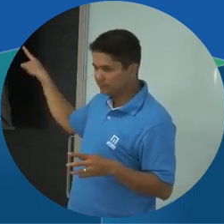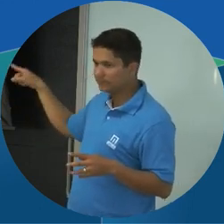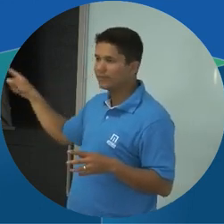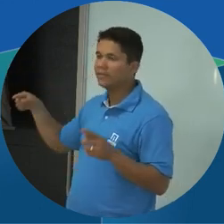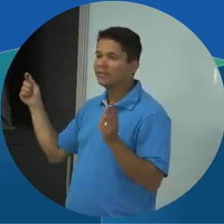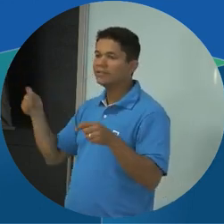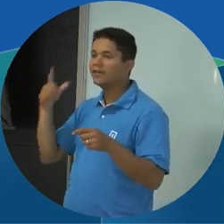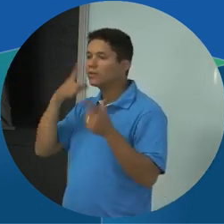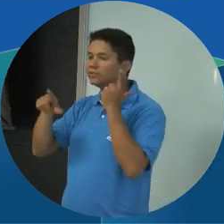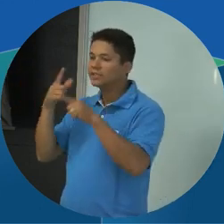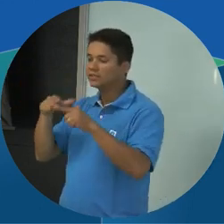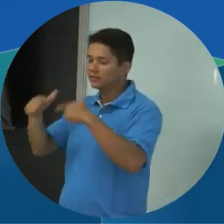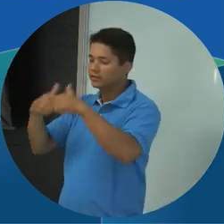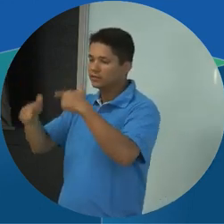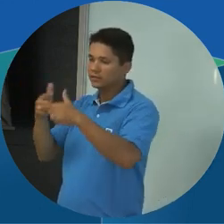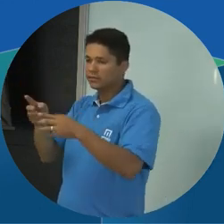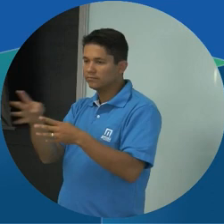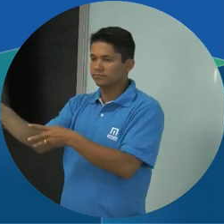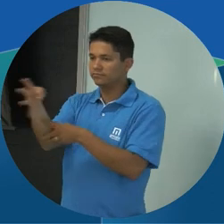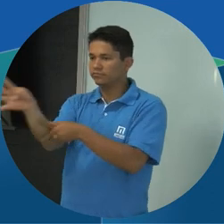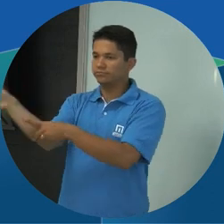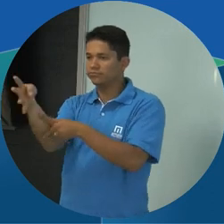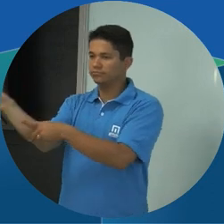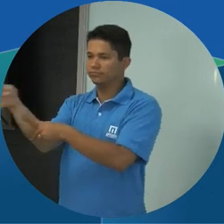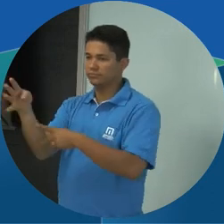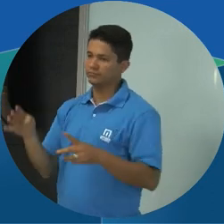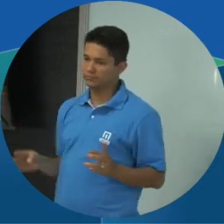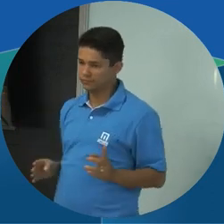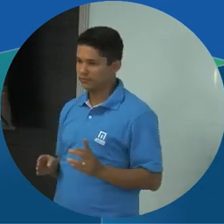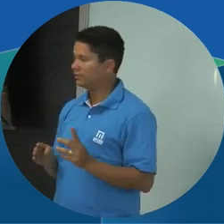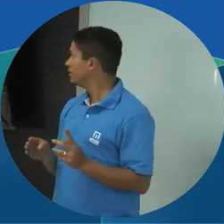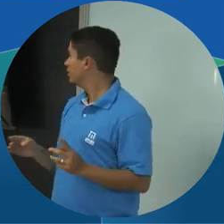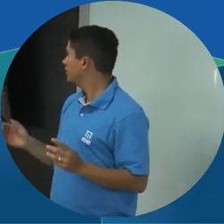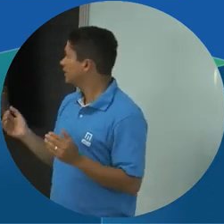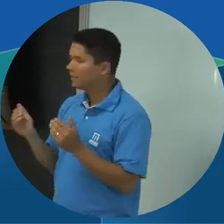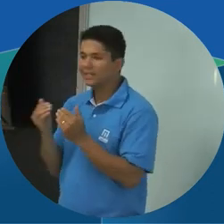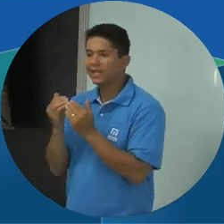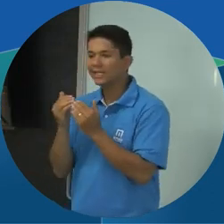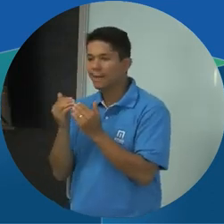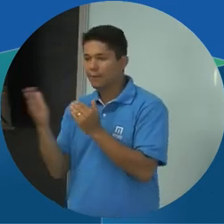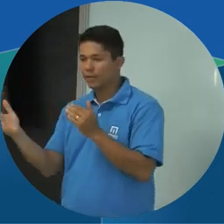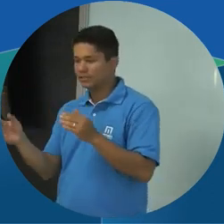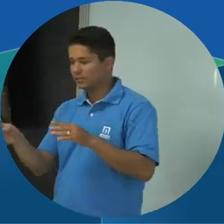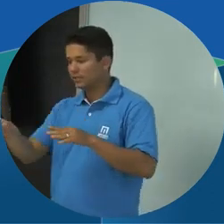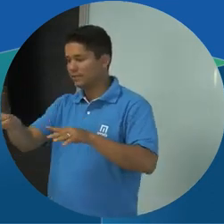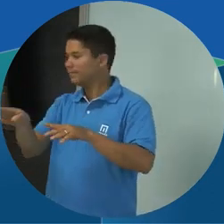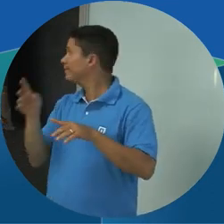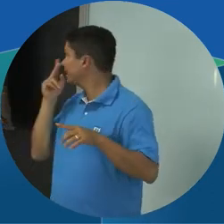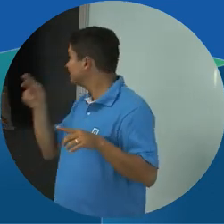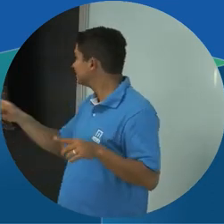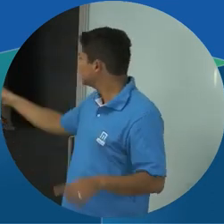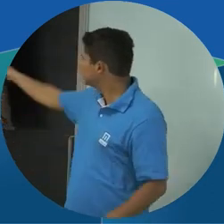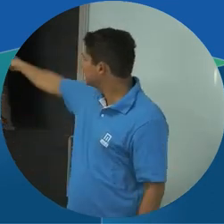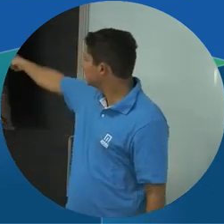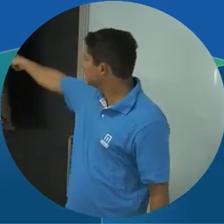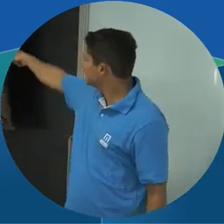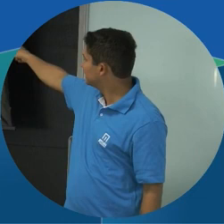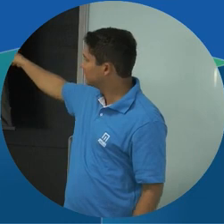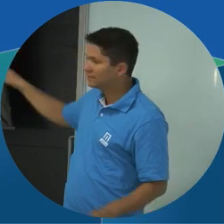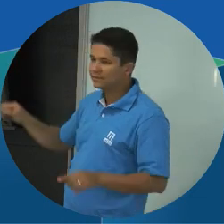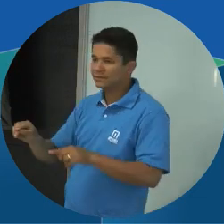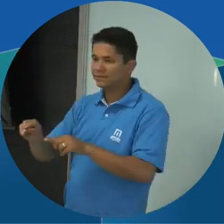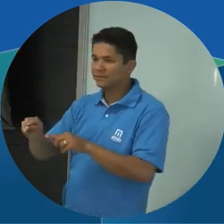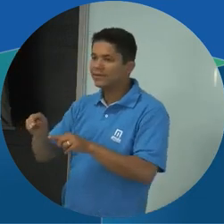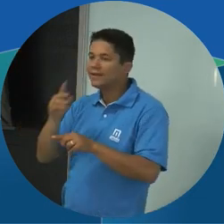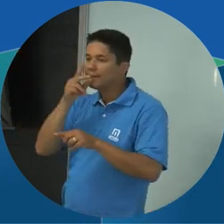execução do jato. Após essa área aqui, a gente já tem uma área que a gente chama de área de formação de gotas,